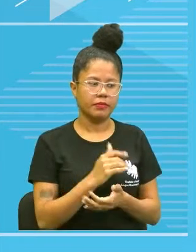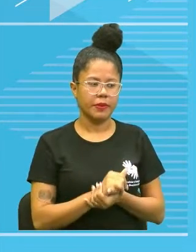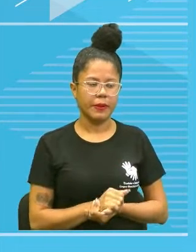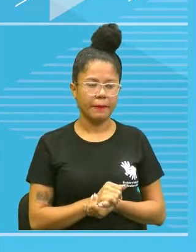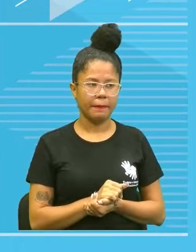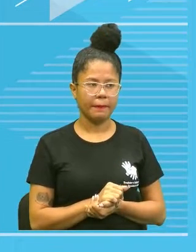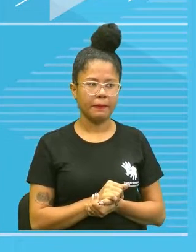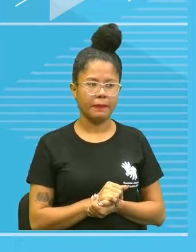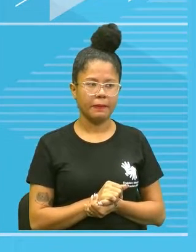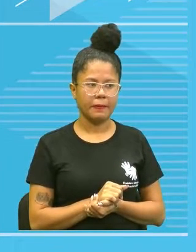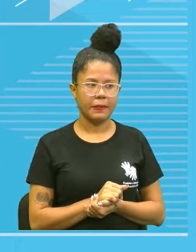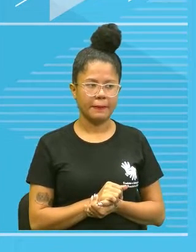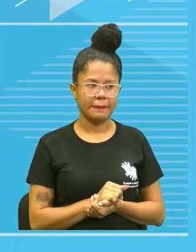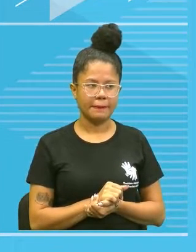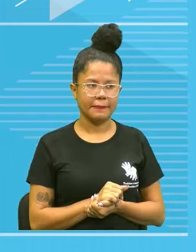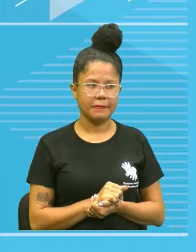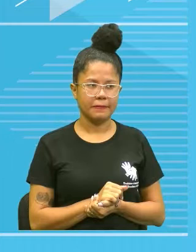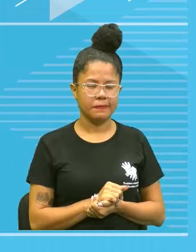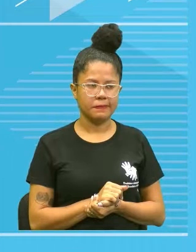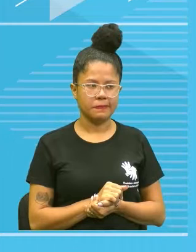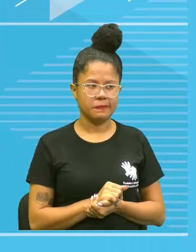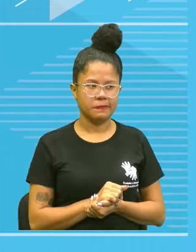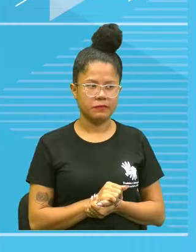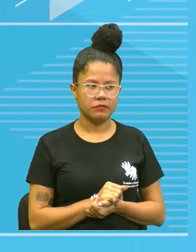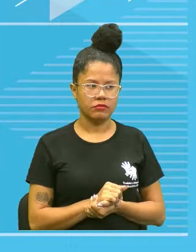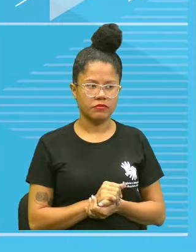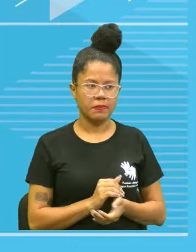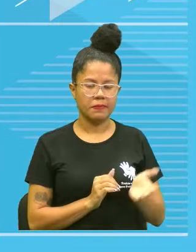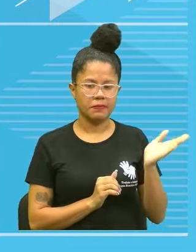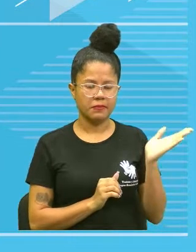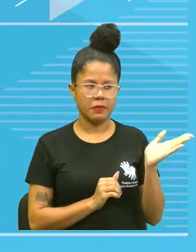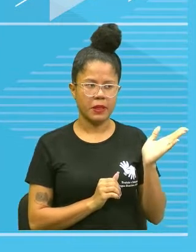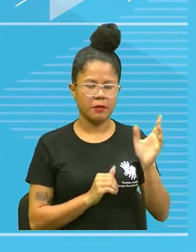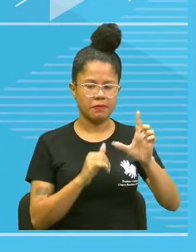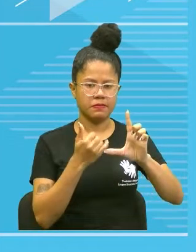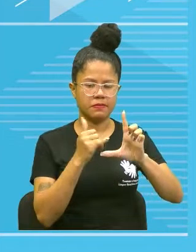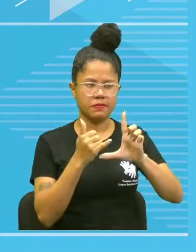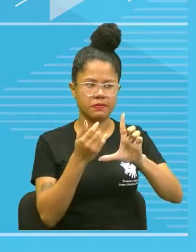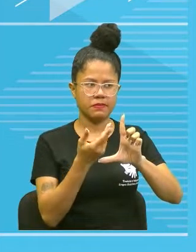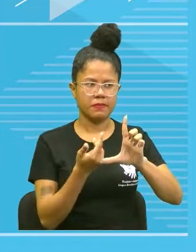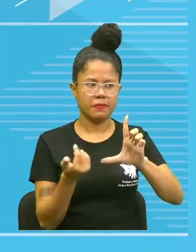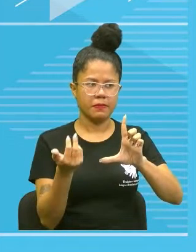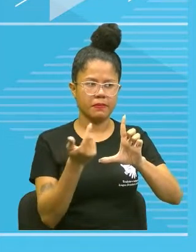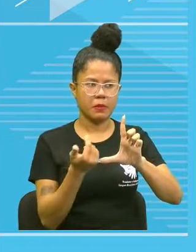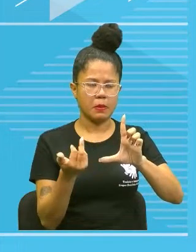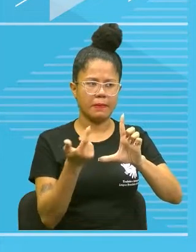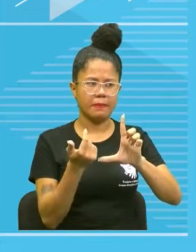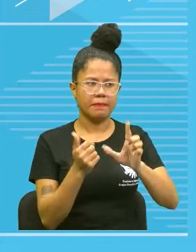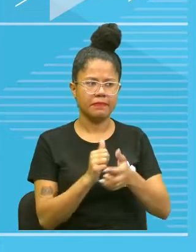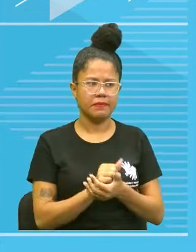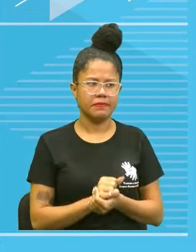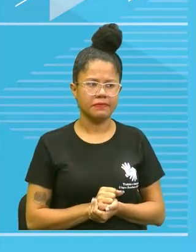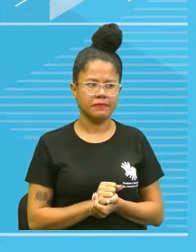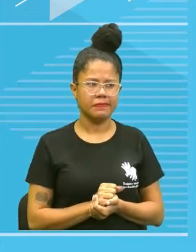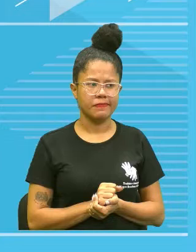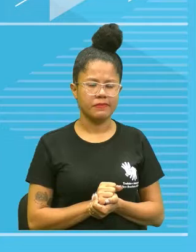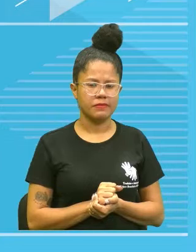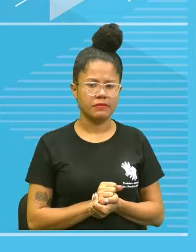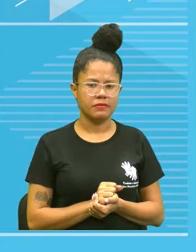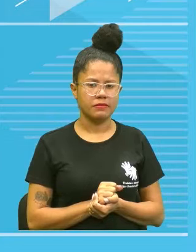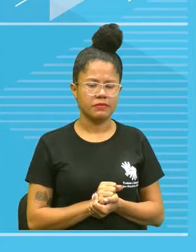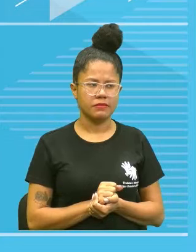valor, ou seja, esse trabalho ele é o mesmo, tanto na ida quanto na volta. Porém,